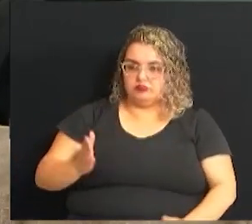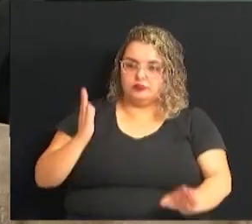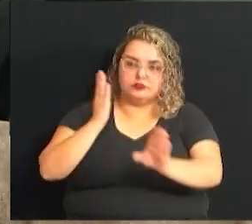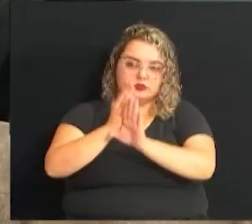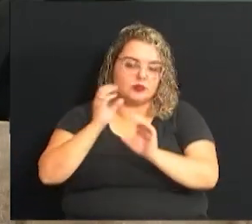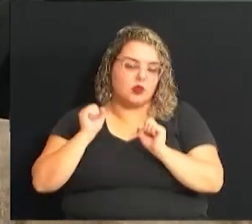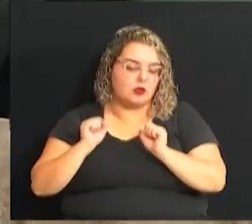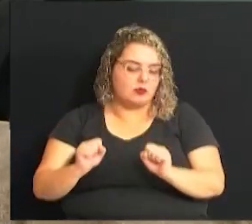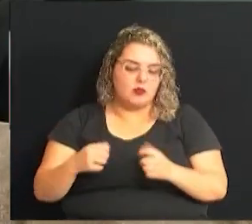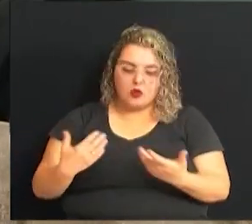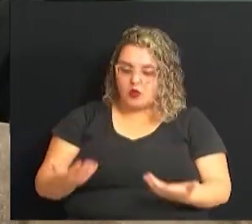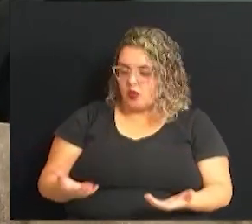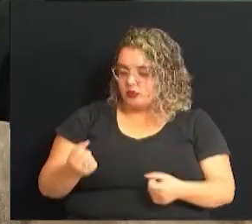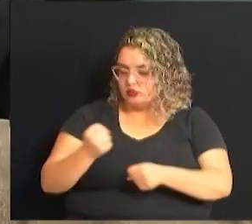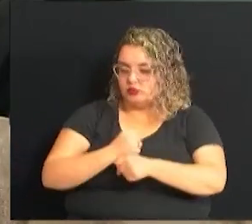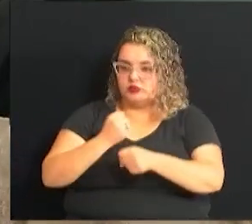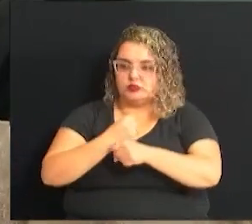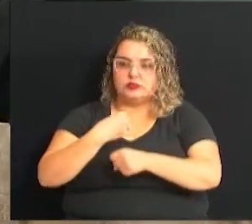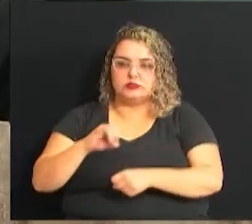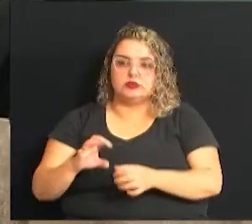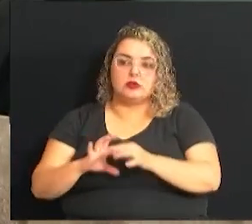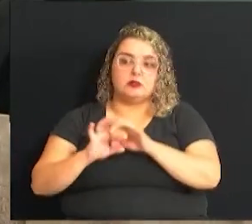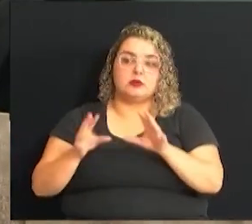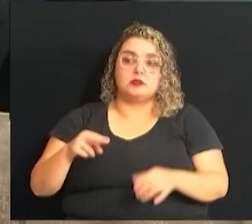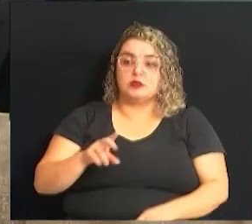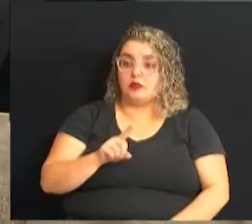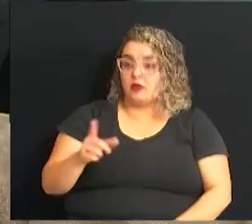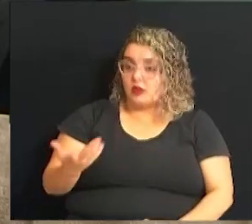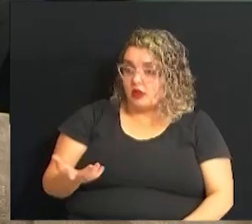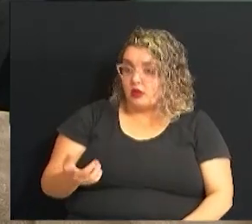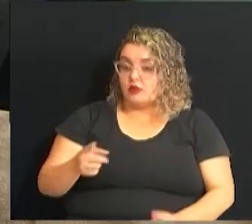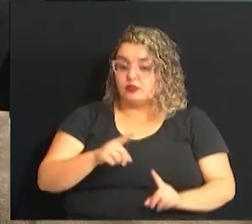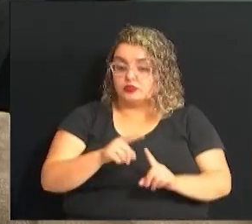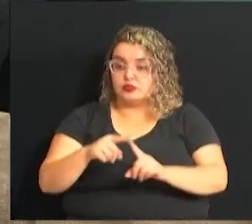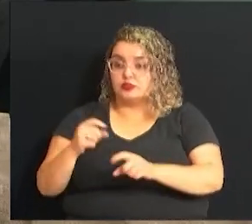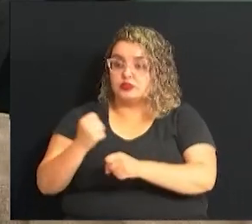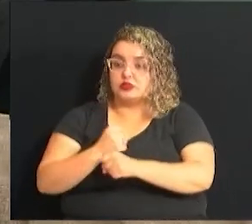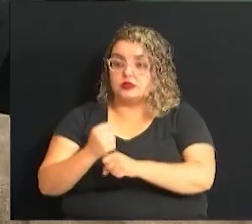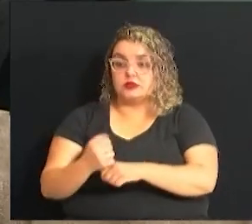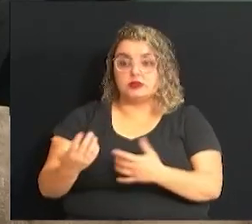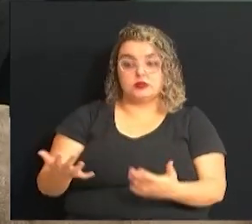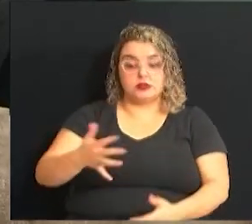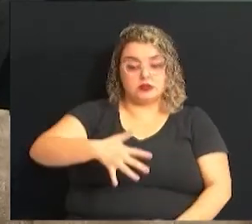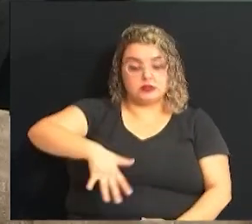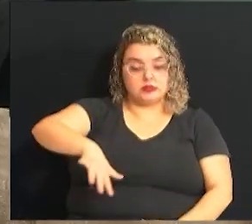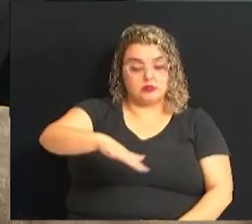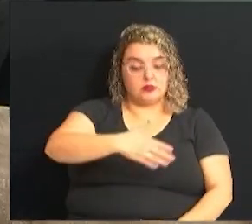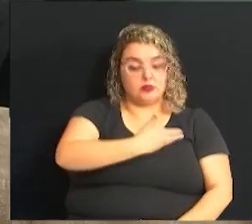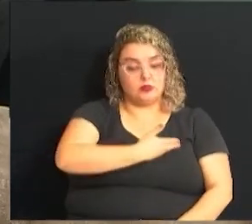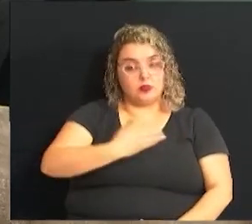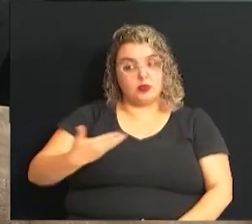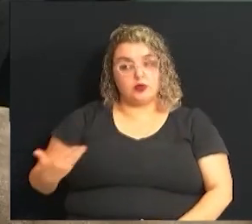descobrir o que pode construir, se é permitido, o tipo de construção. Agora,